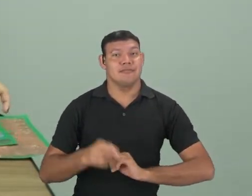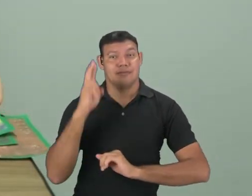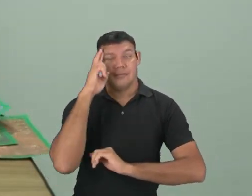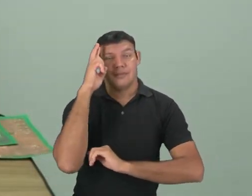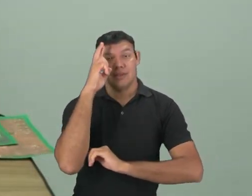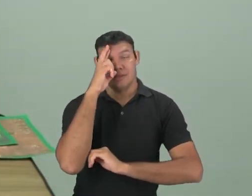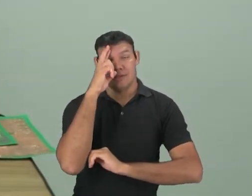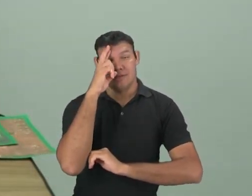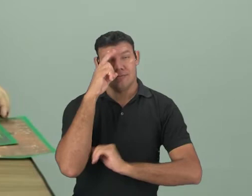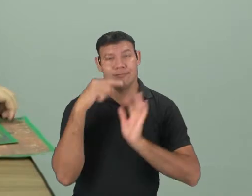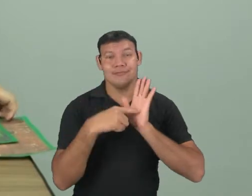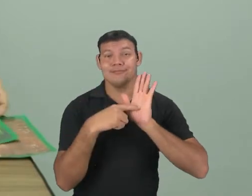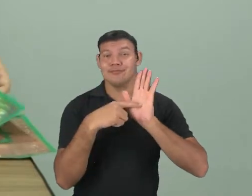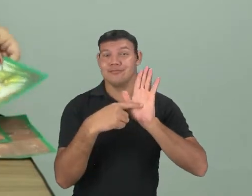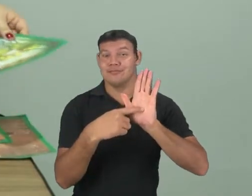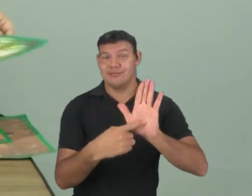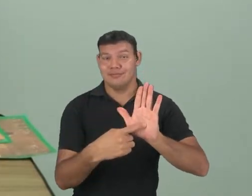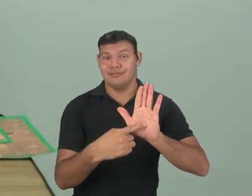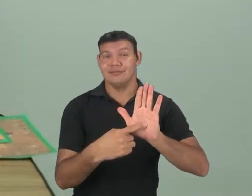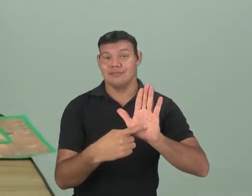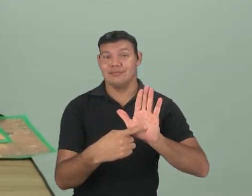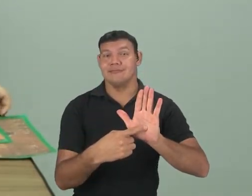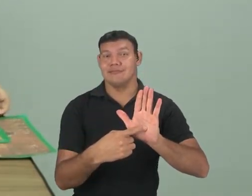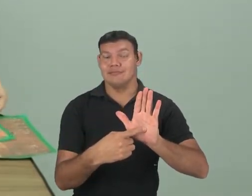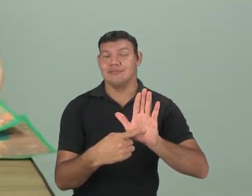historinha, eu mostrei para vocês